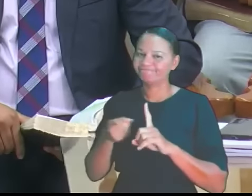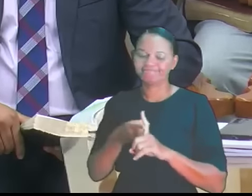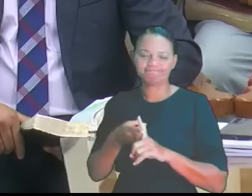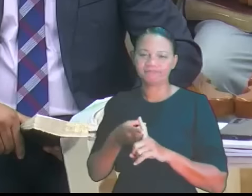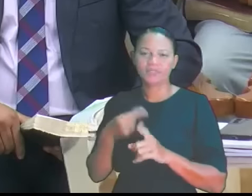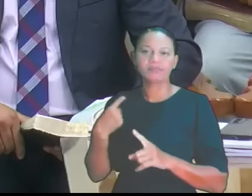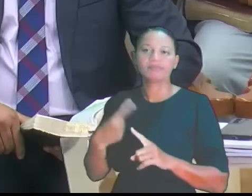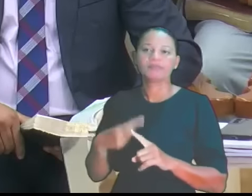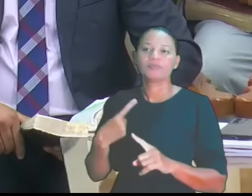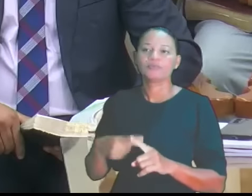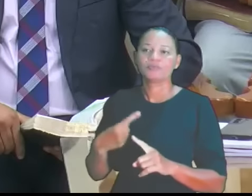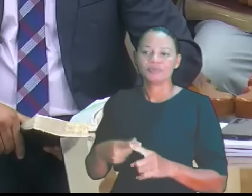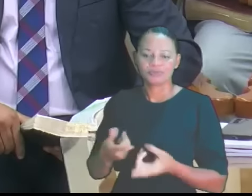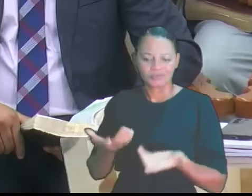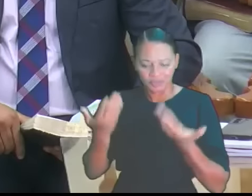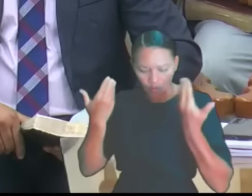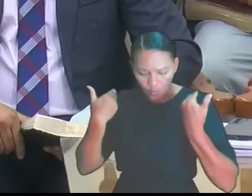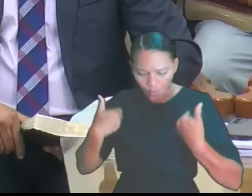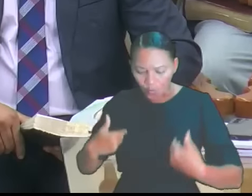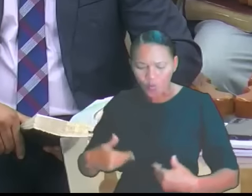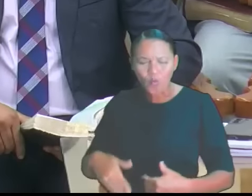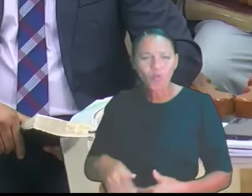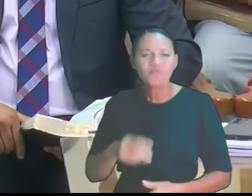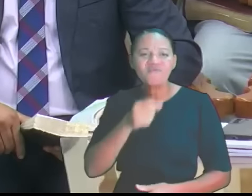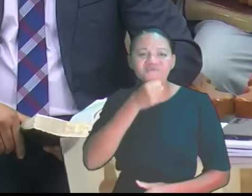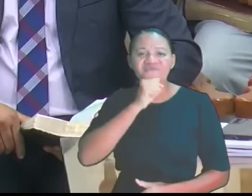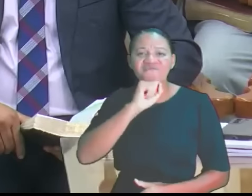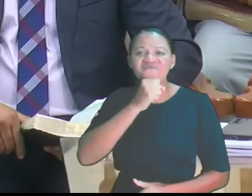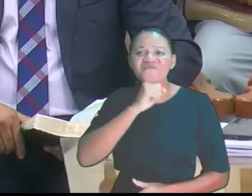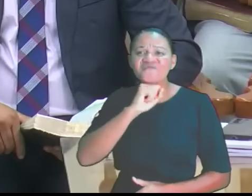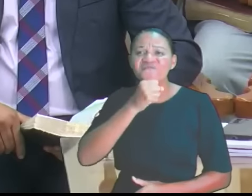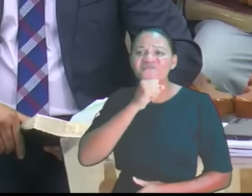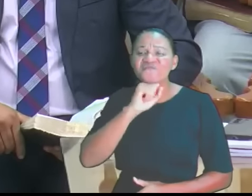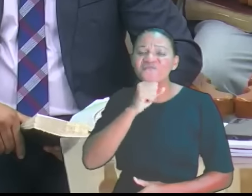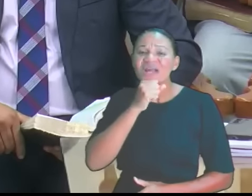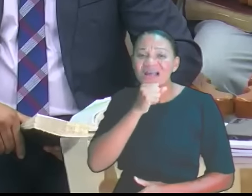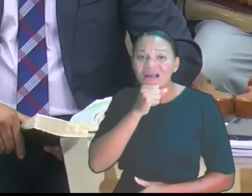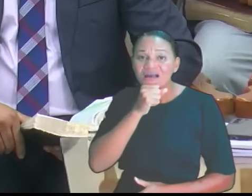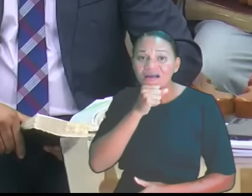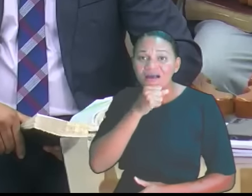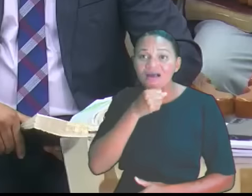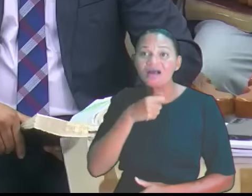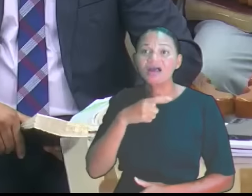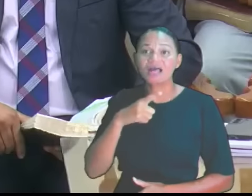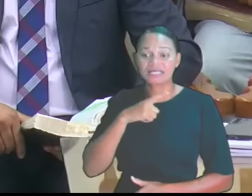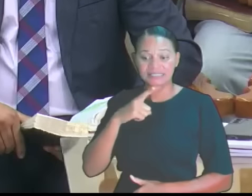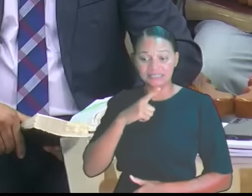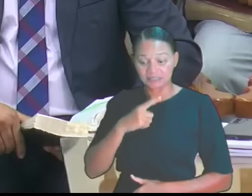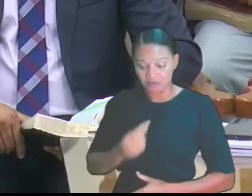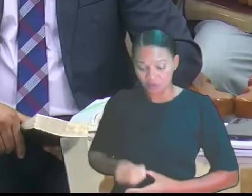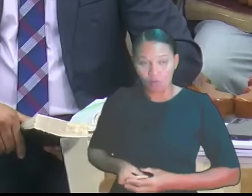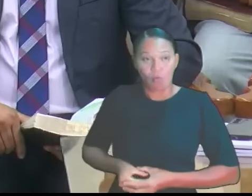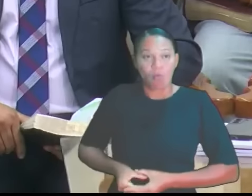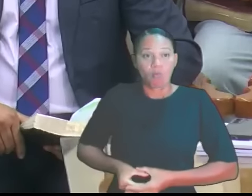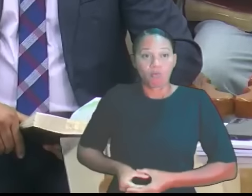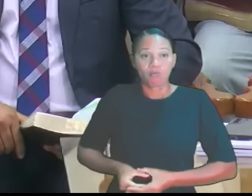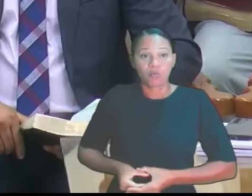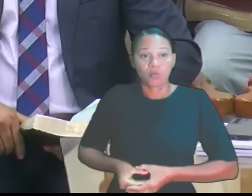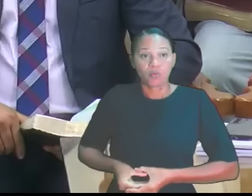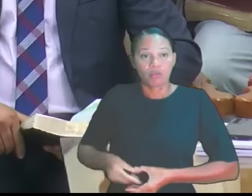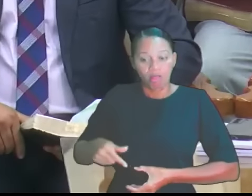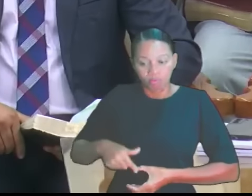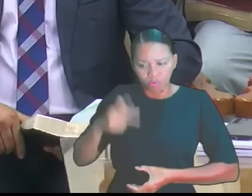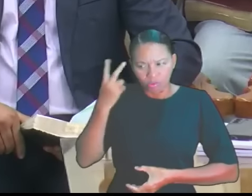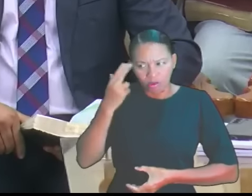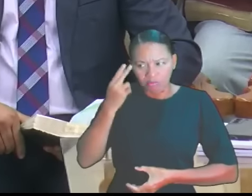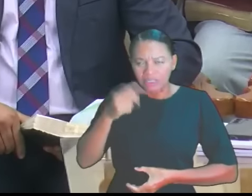há mais possibilidade física para isso, ainda que o útero dela fosse normal. O que significa